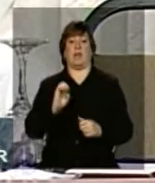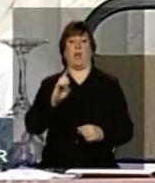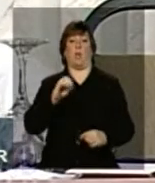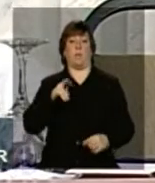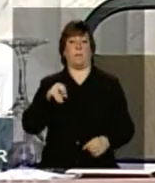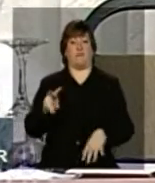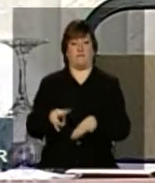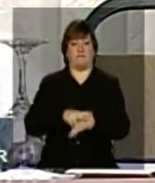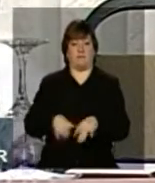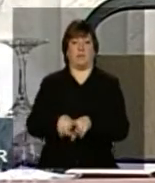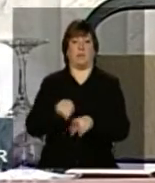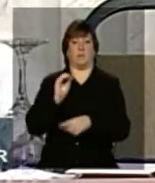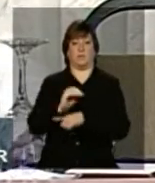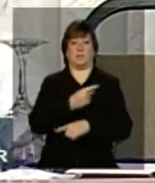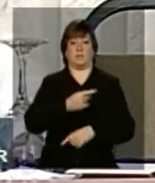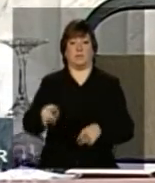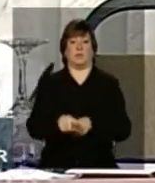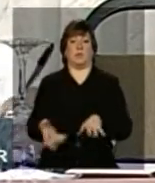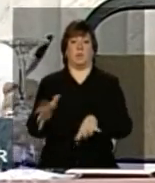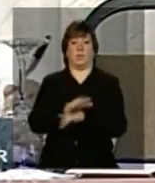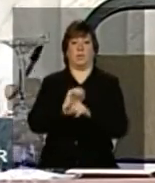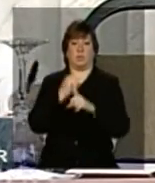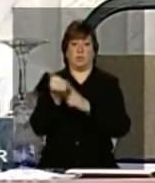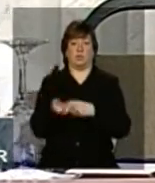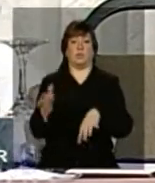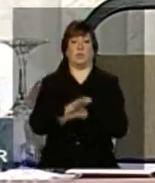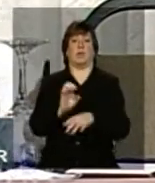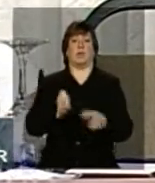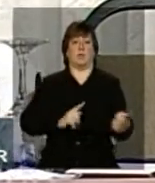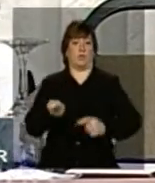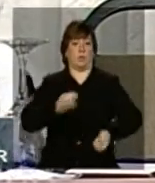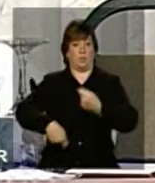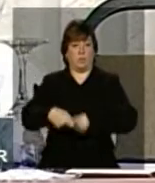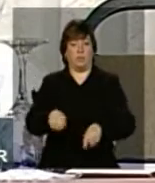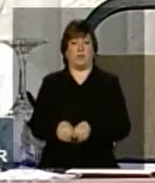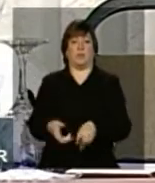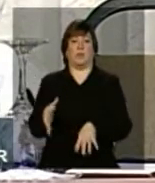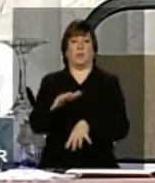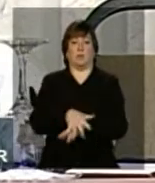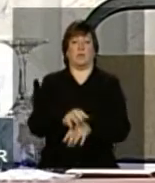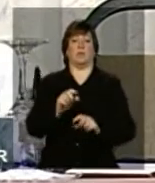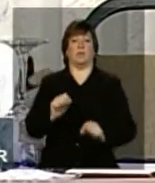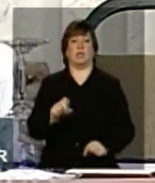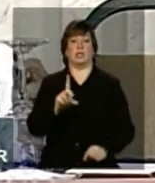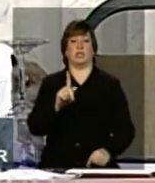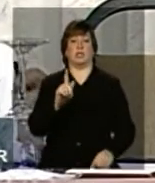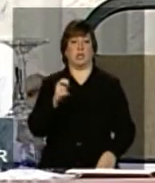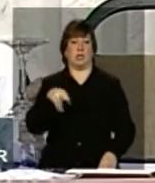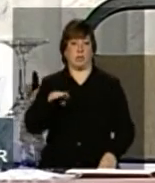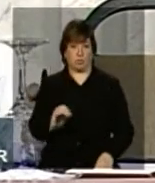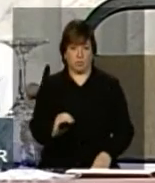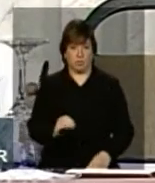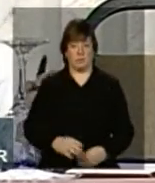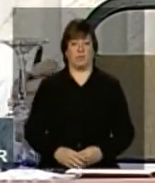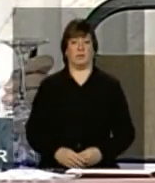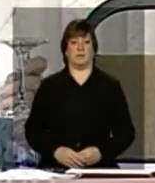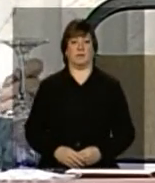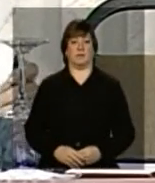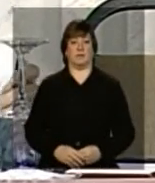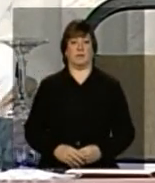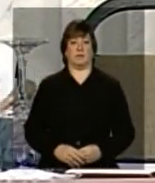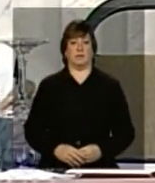sustentabilidade, inclusão social, inclusão econômica, inclusão de gênero, né?